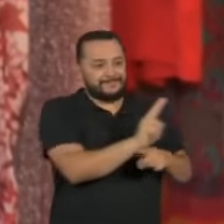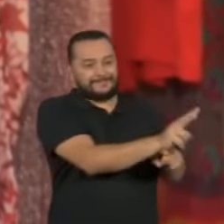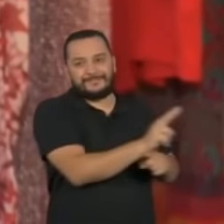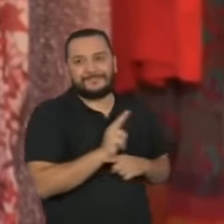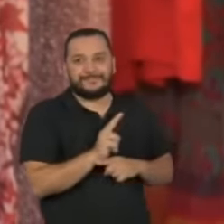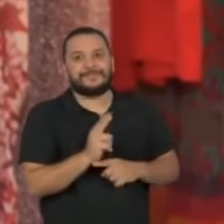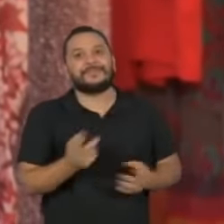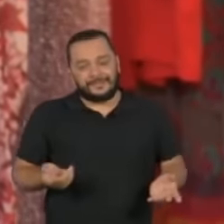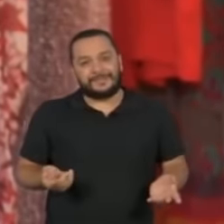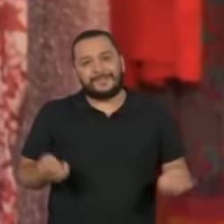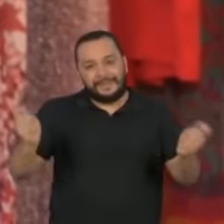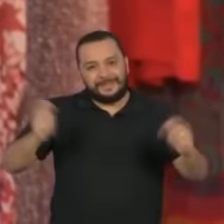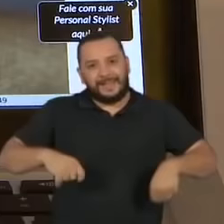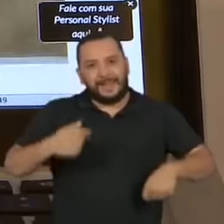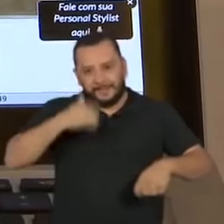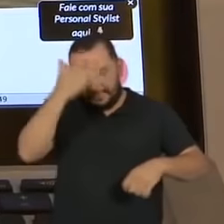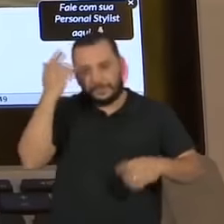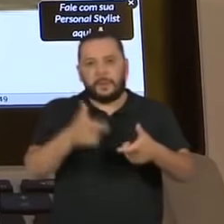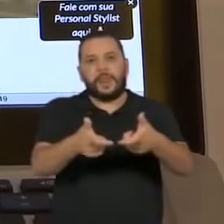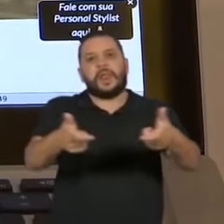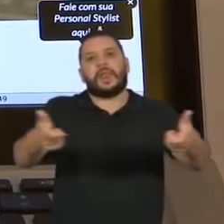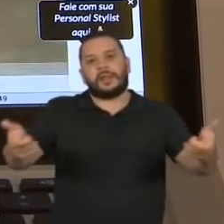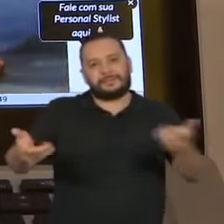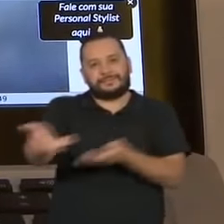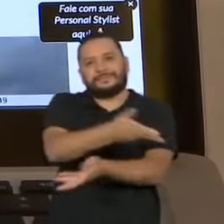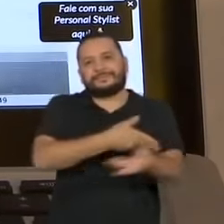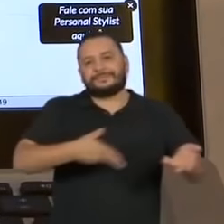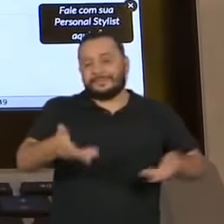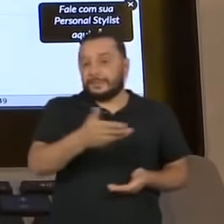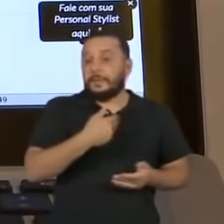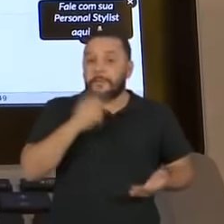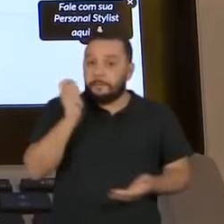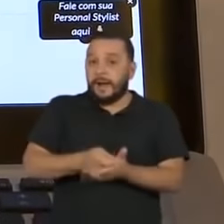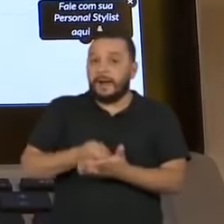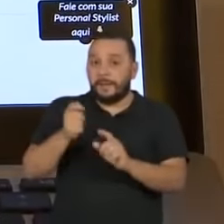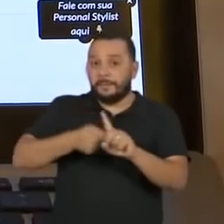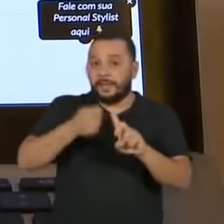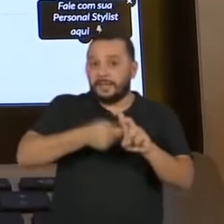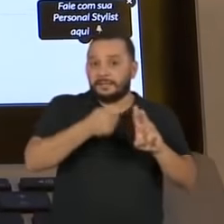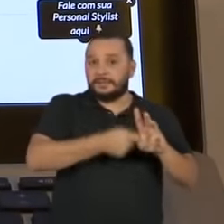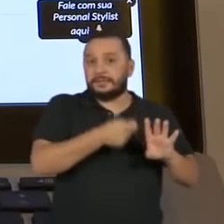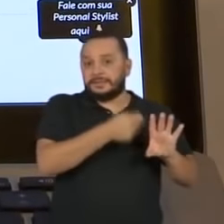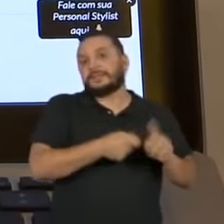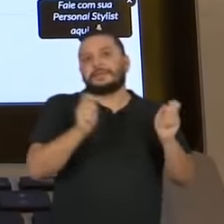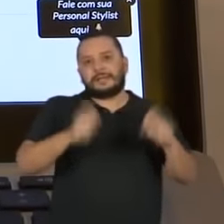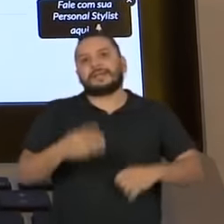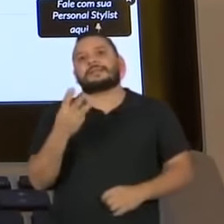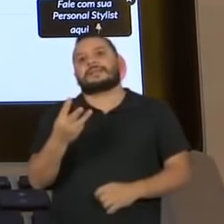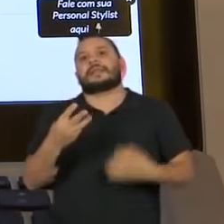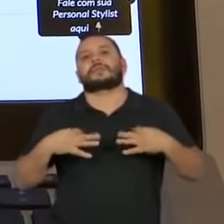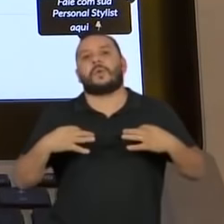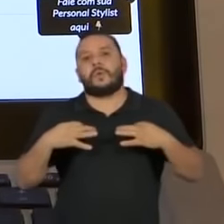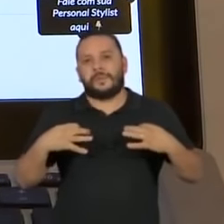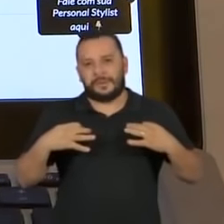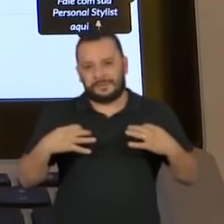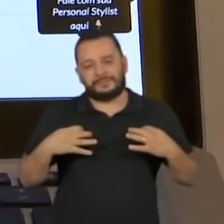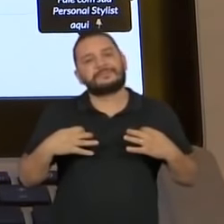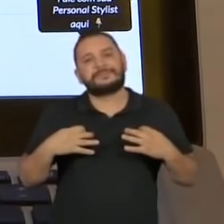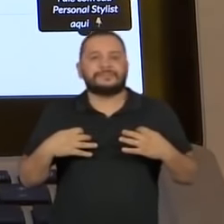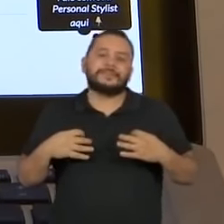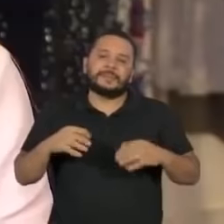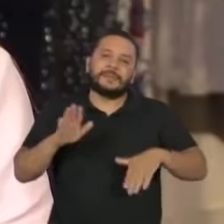queria possibilitar isso para mais pessoas. Através de uma assinatura mensal, a cliente tem a opção de levar 3 roupas e varia de acordo